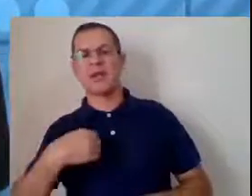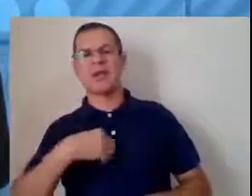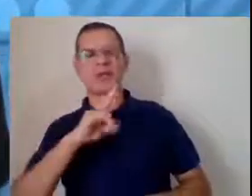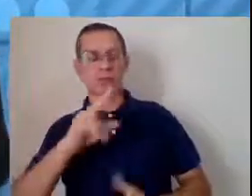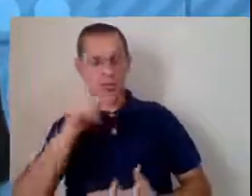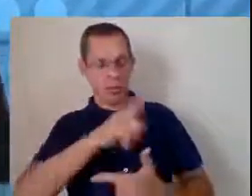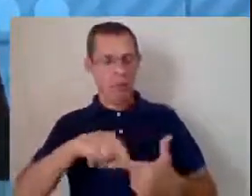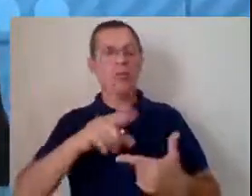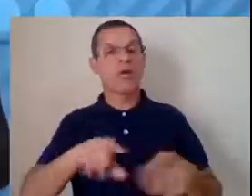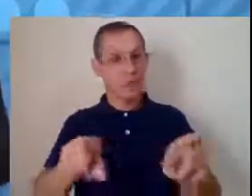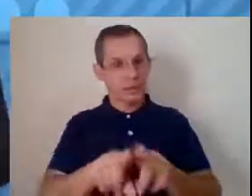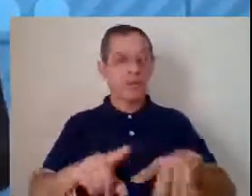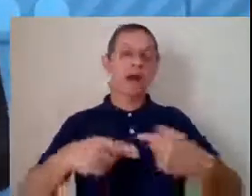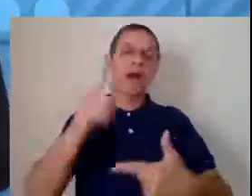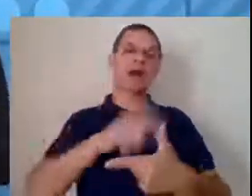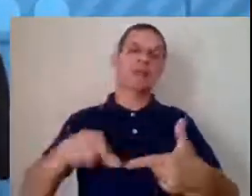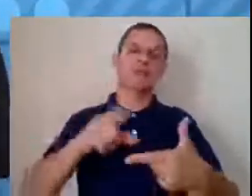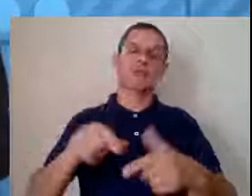um problema